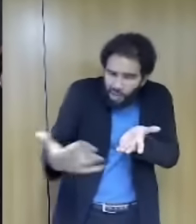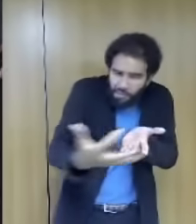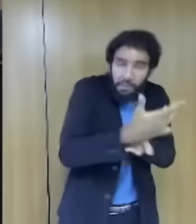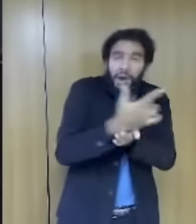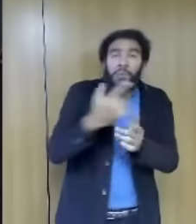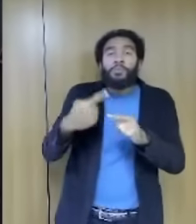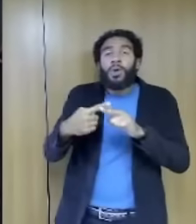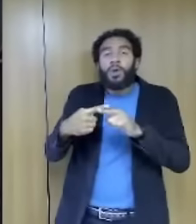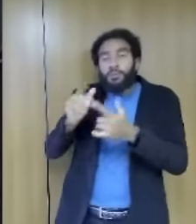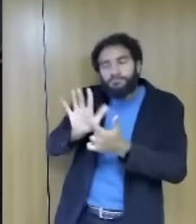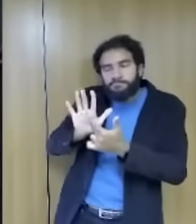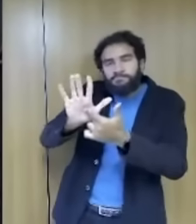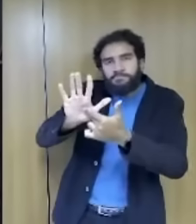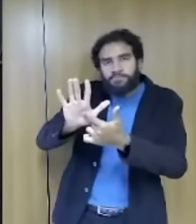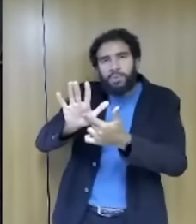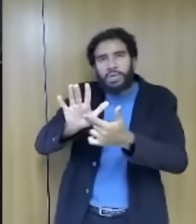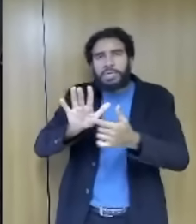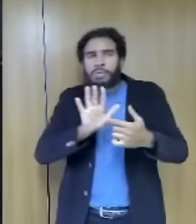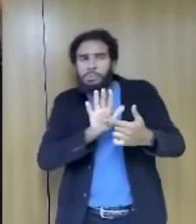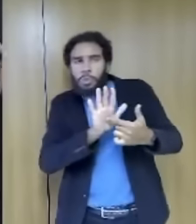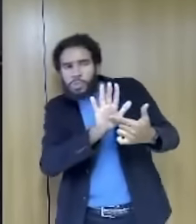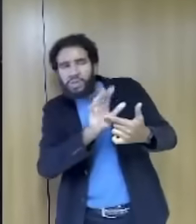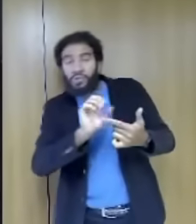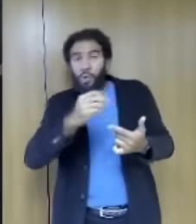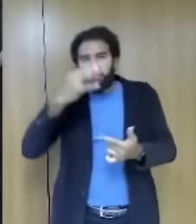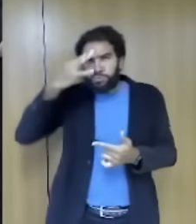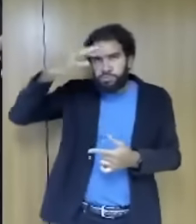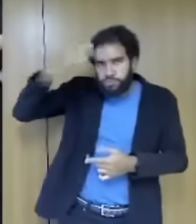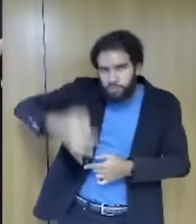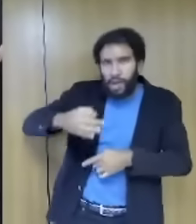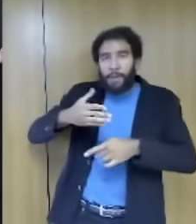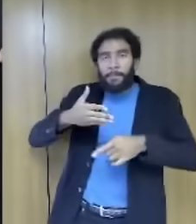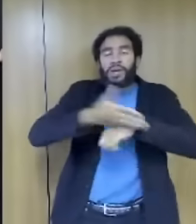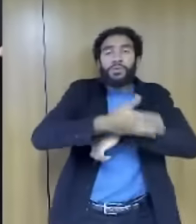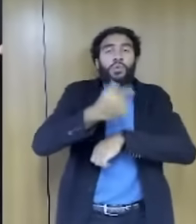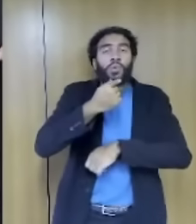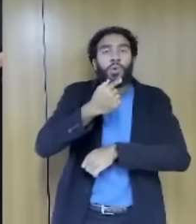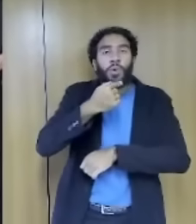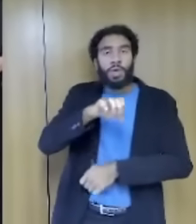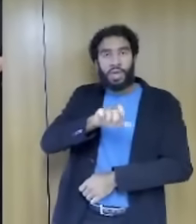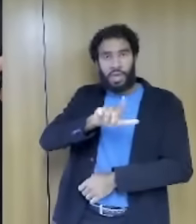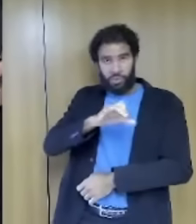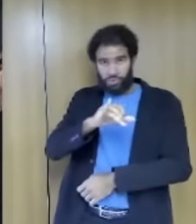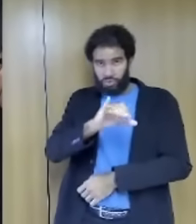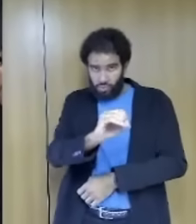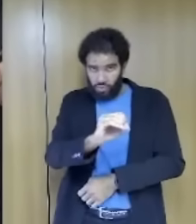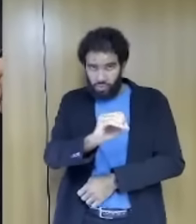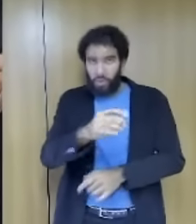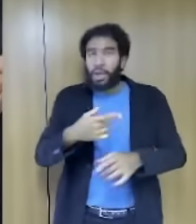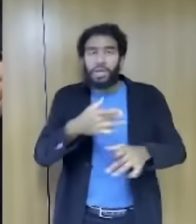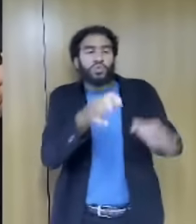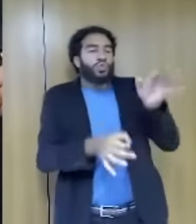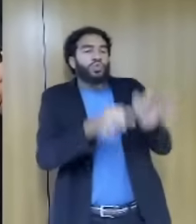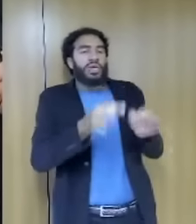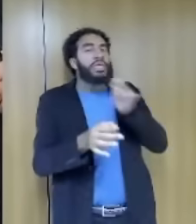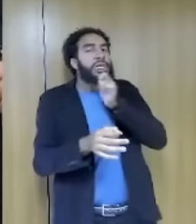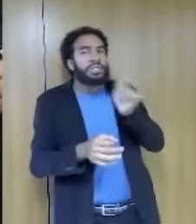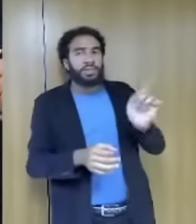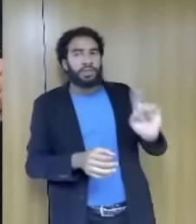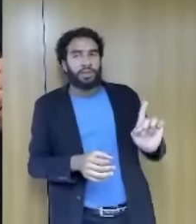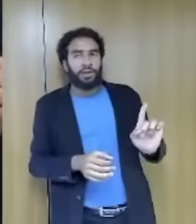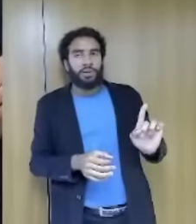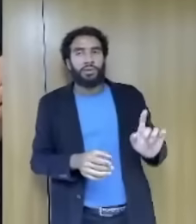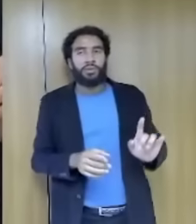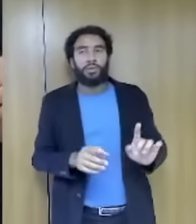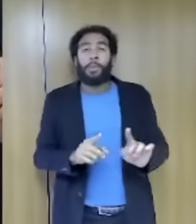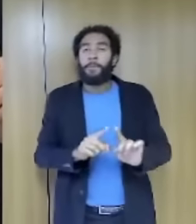indicavam ou confirmavam a participação do Elcio e do Rony. Lembremos que eles não foram julgados ainda. E havia